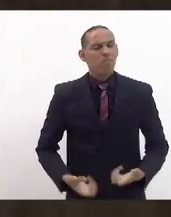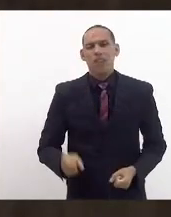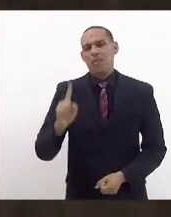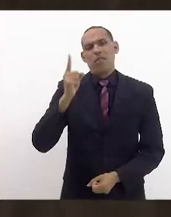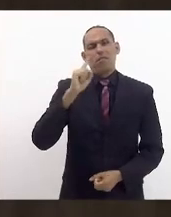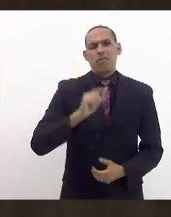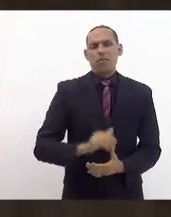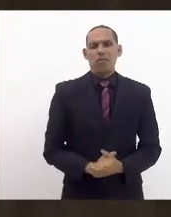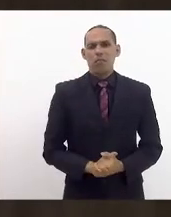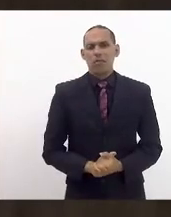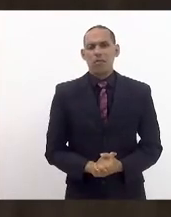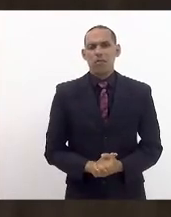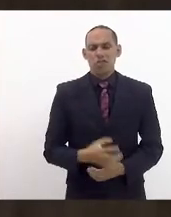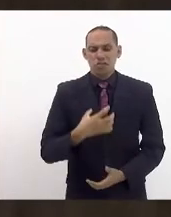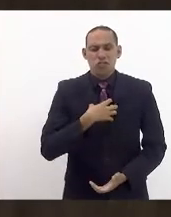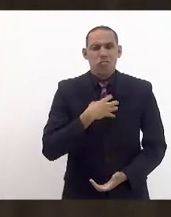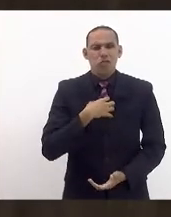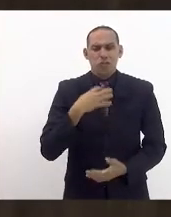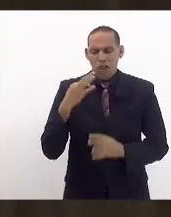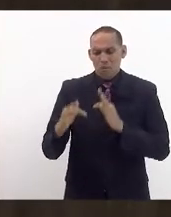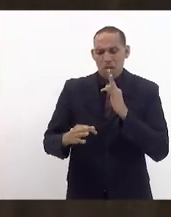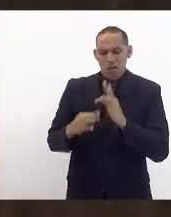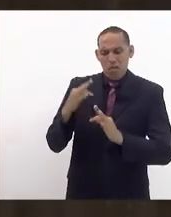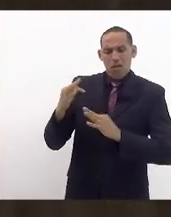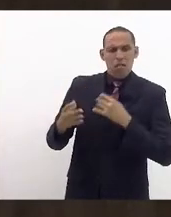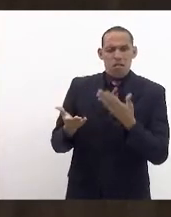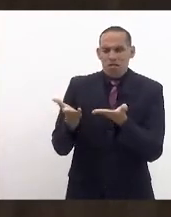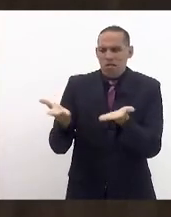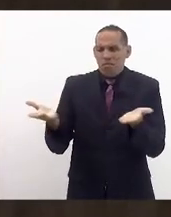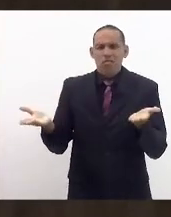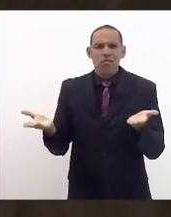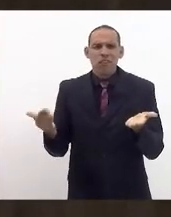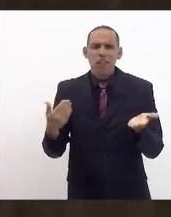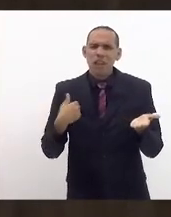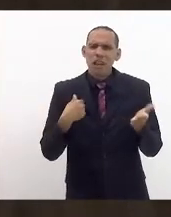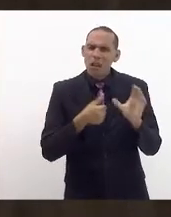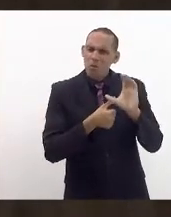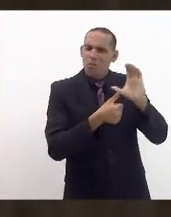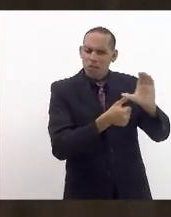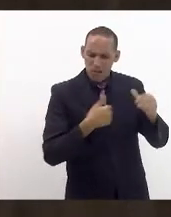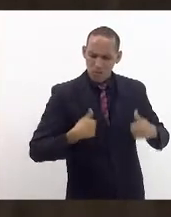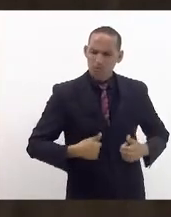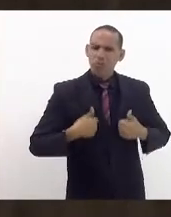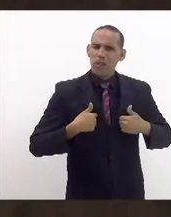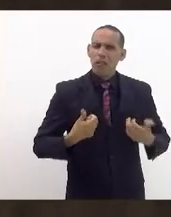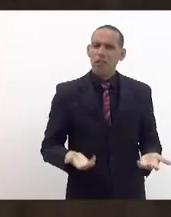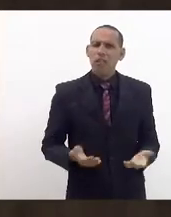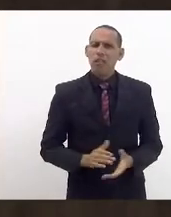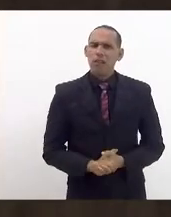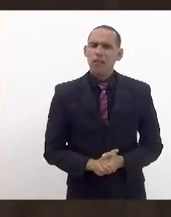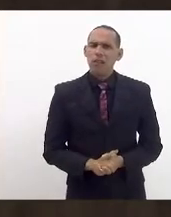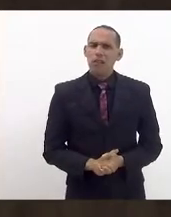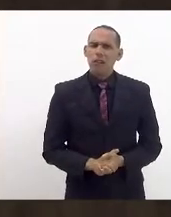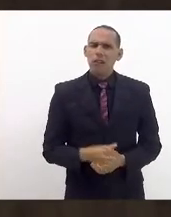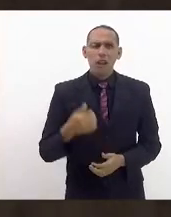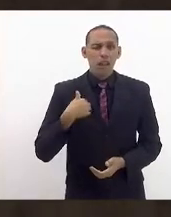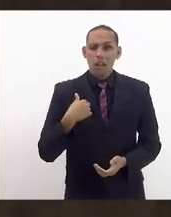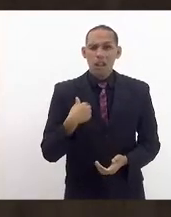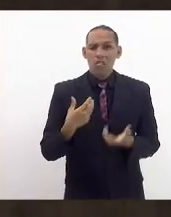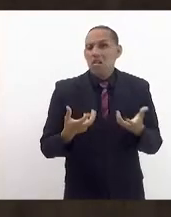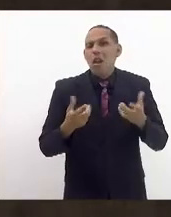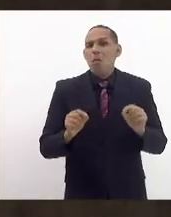tipo de forma de tratamento. Eu sou comunista com muito orgulho. Em nenhum momento eu quero